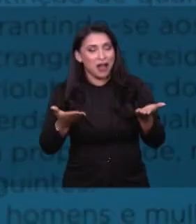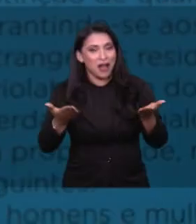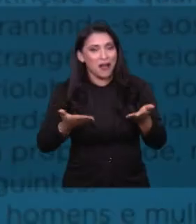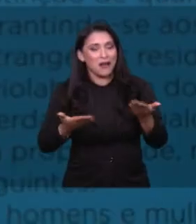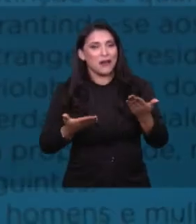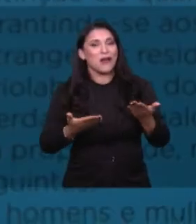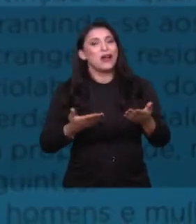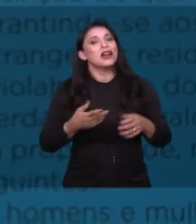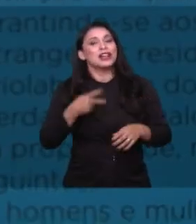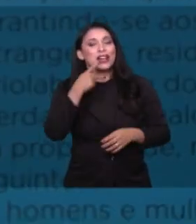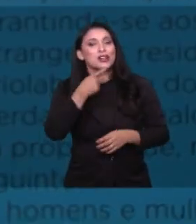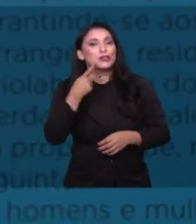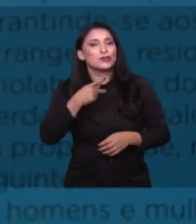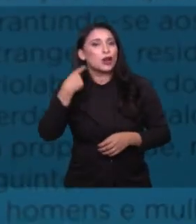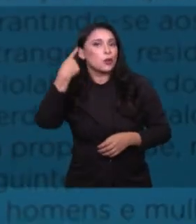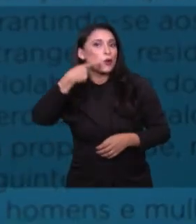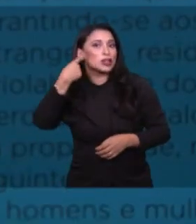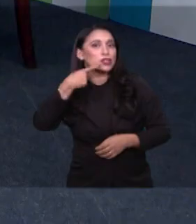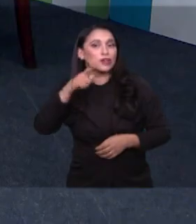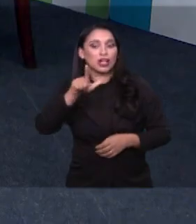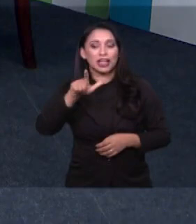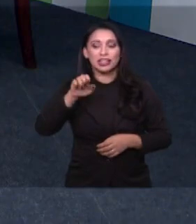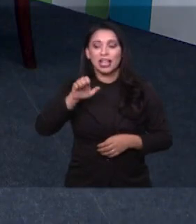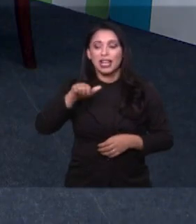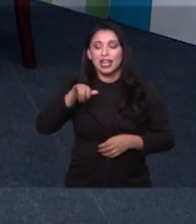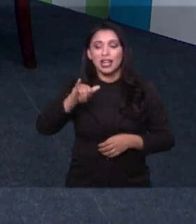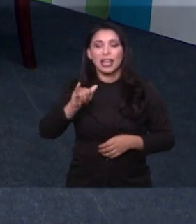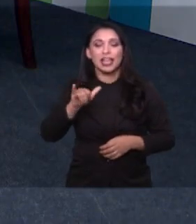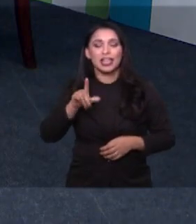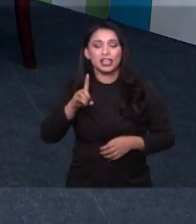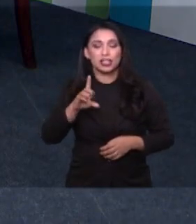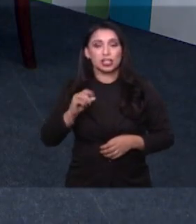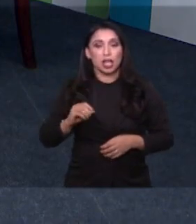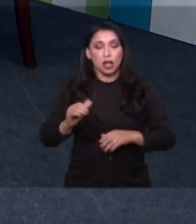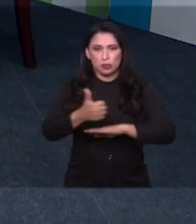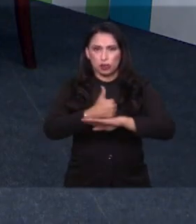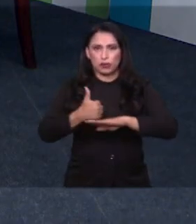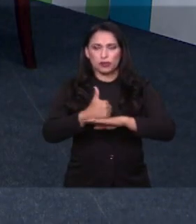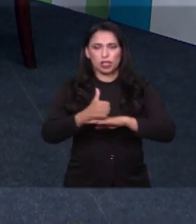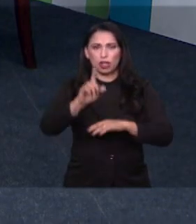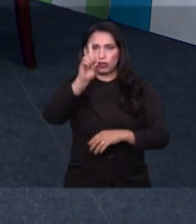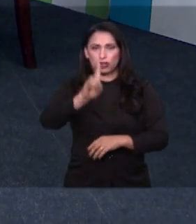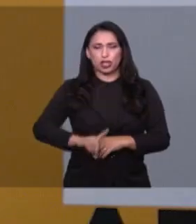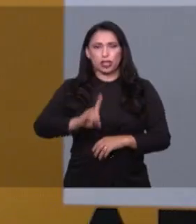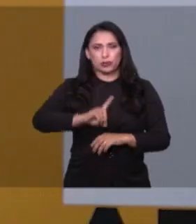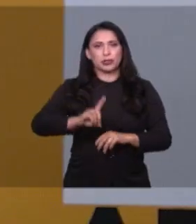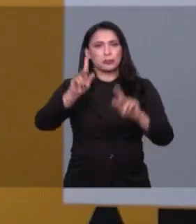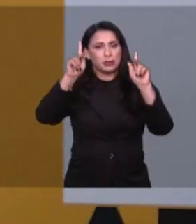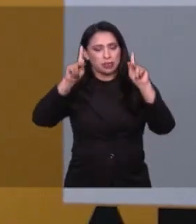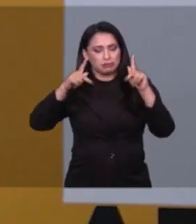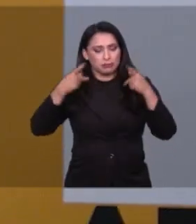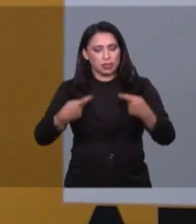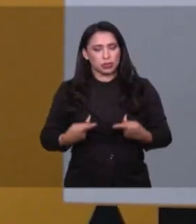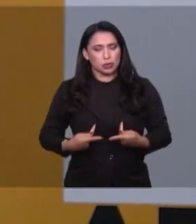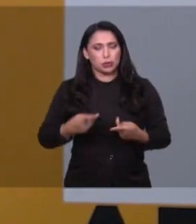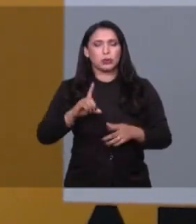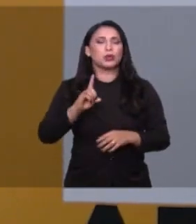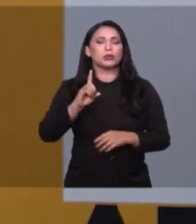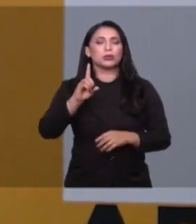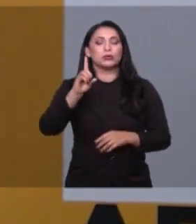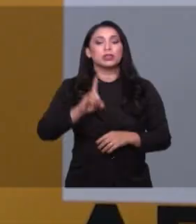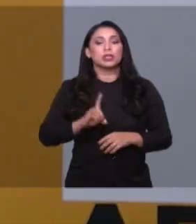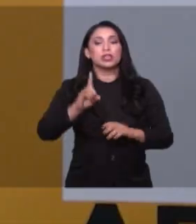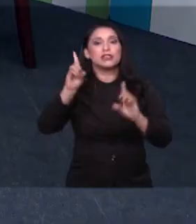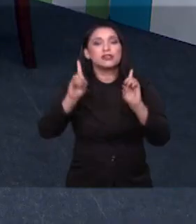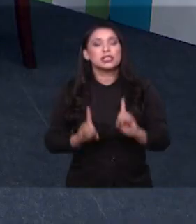com a advogada Leide César, especialista em direito da pessoa com deficiência, e com a advogada Nadine Tales, que também